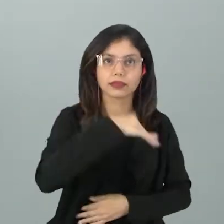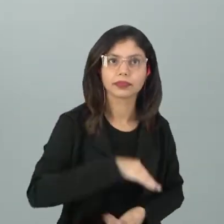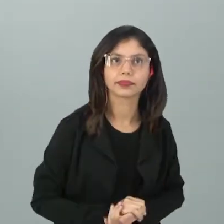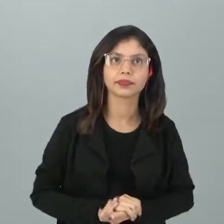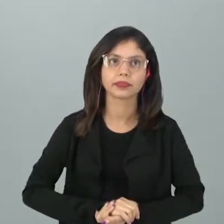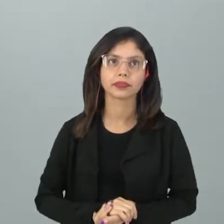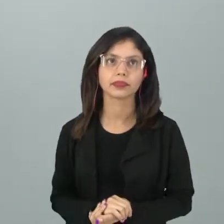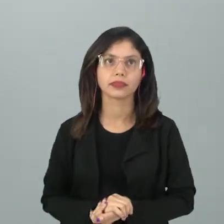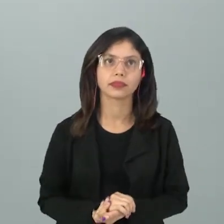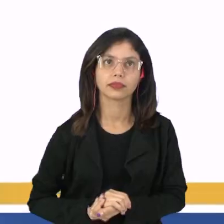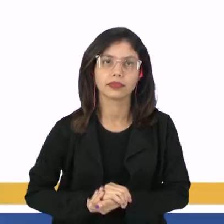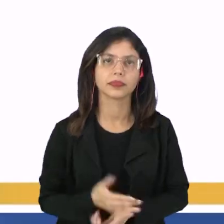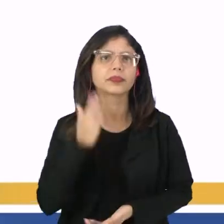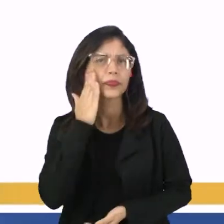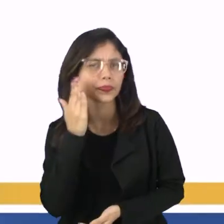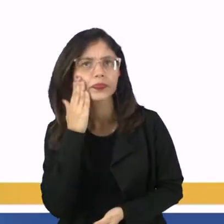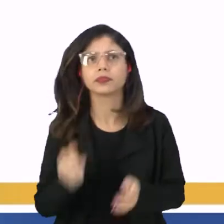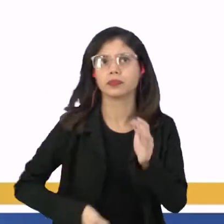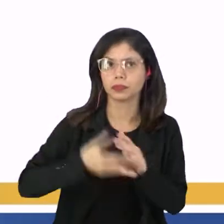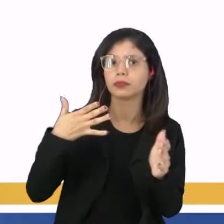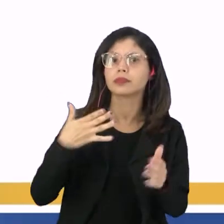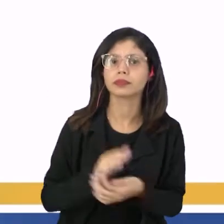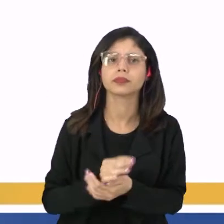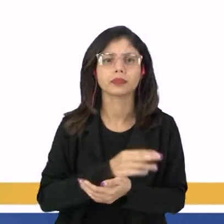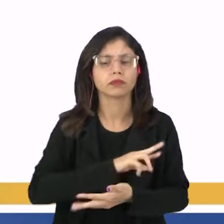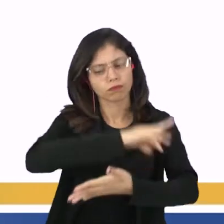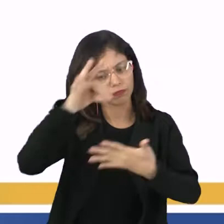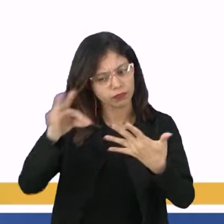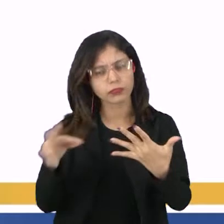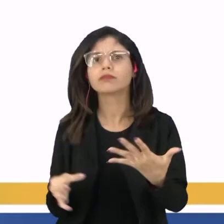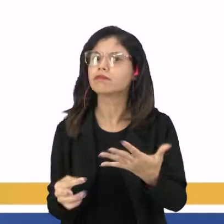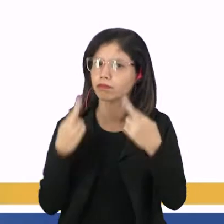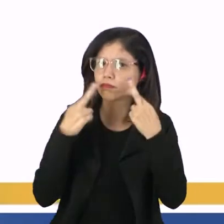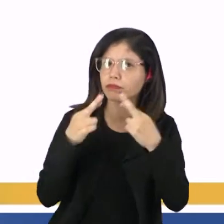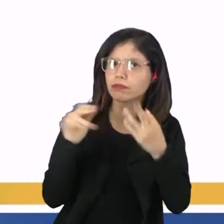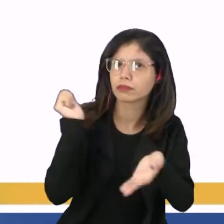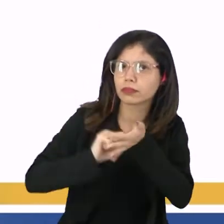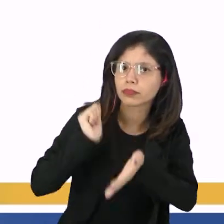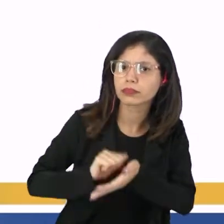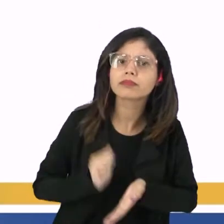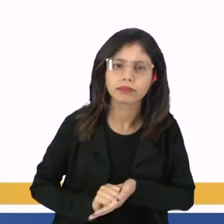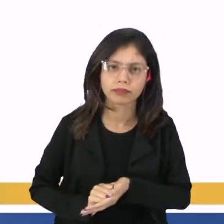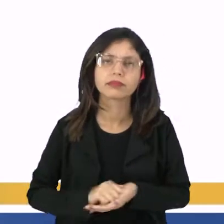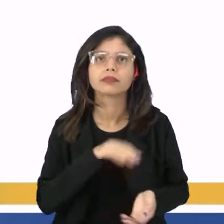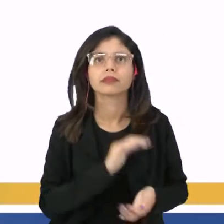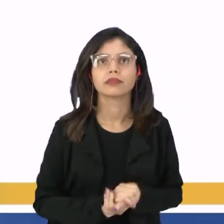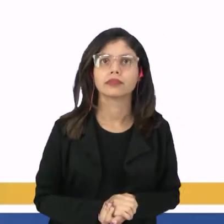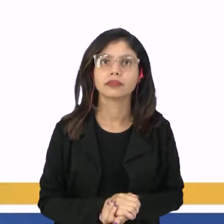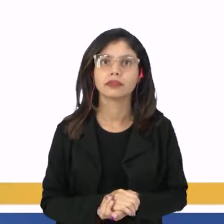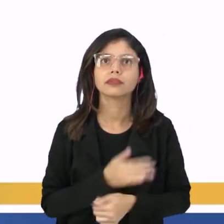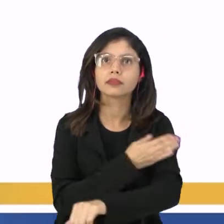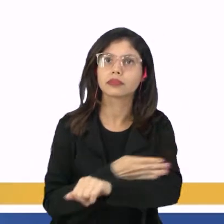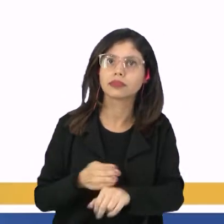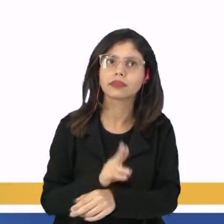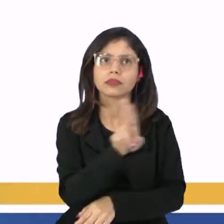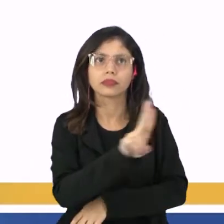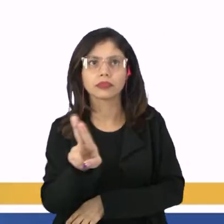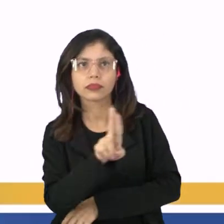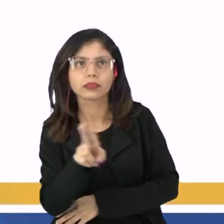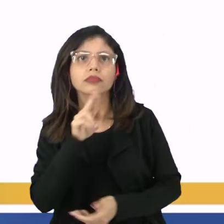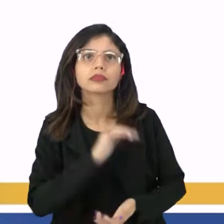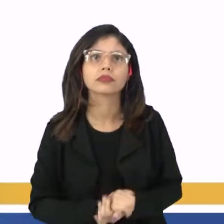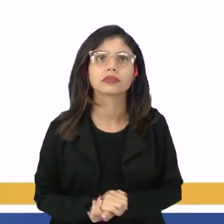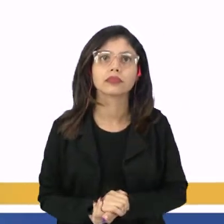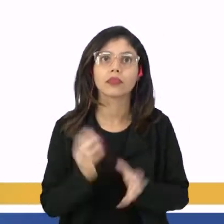então. Entendemos que são muitos tipos de carta que podemos escrever no dia a dia e costumamos nomear